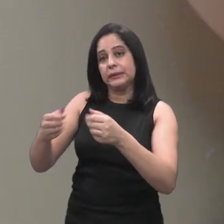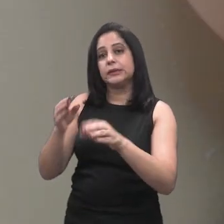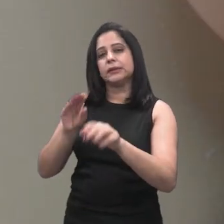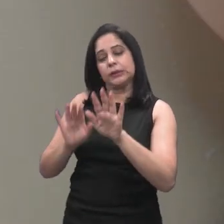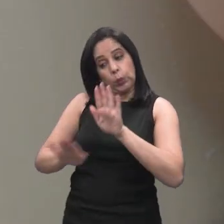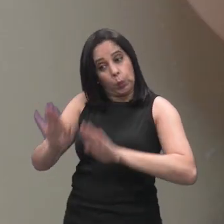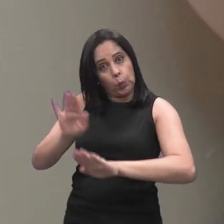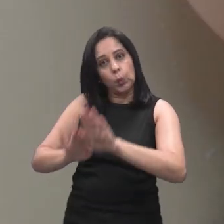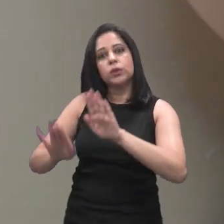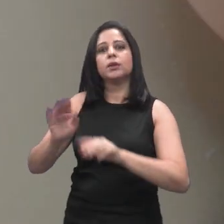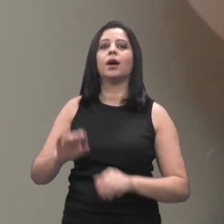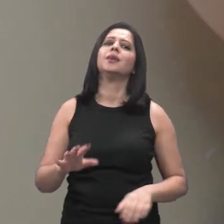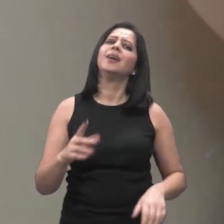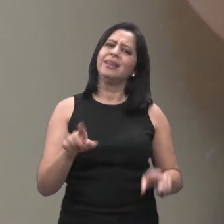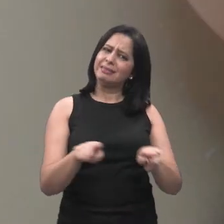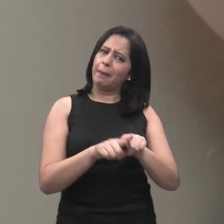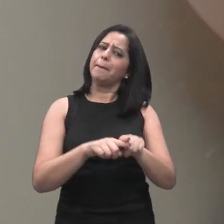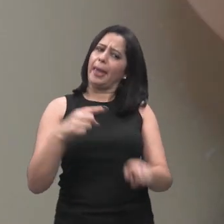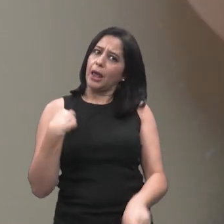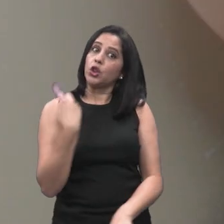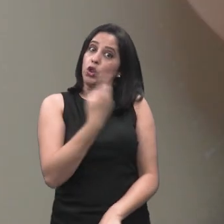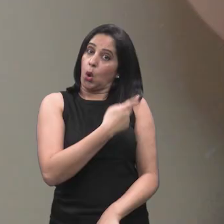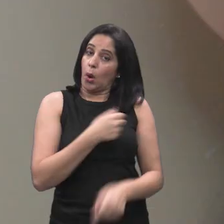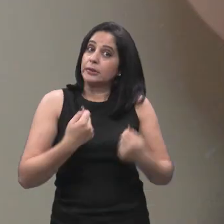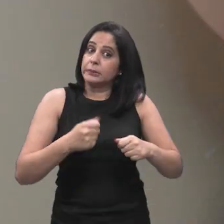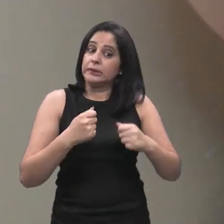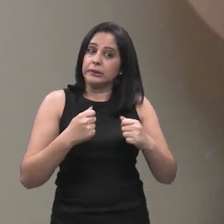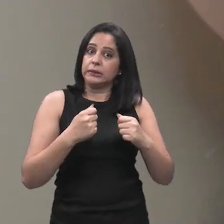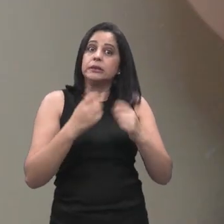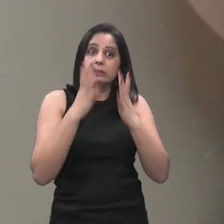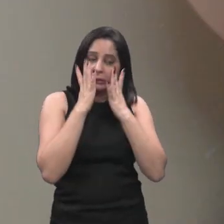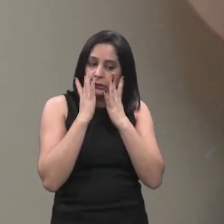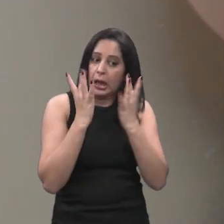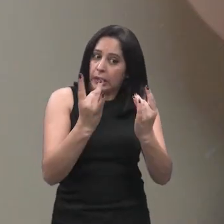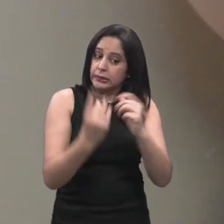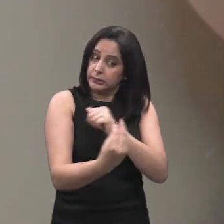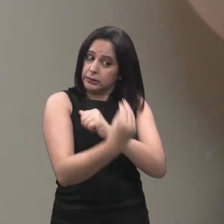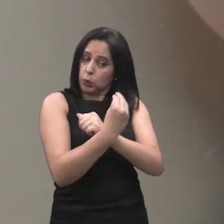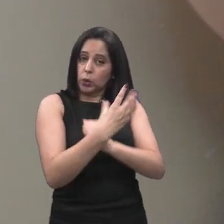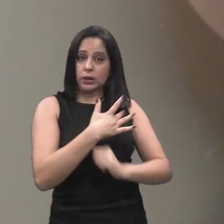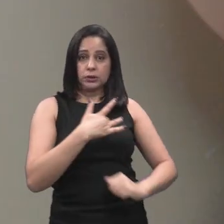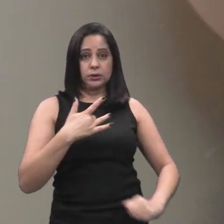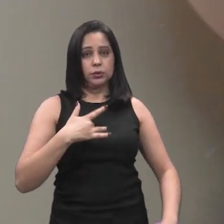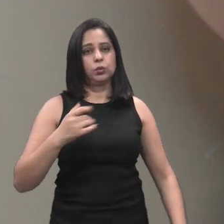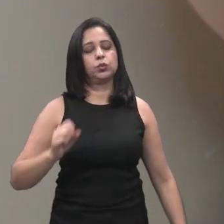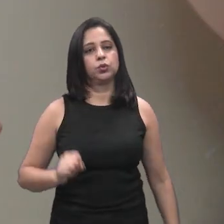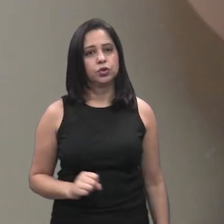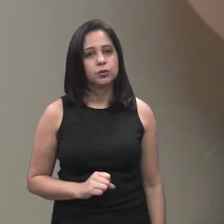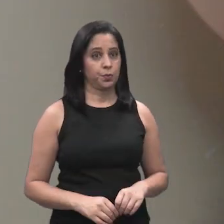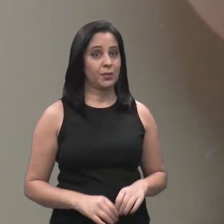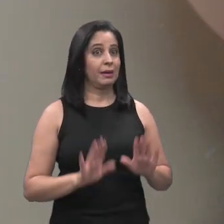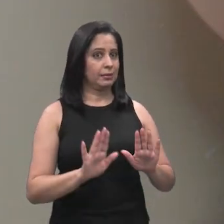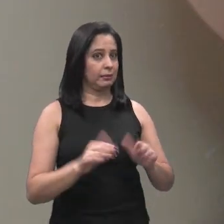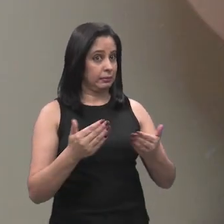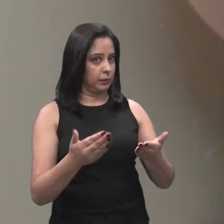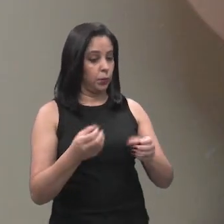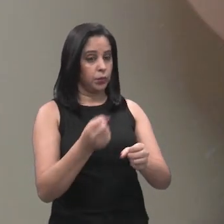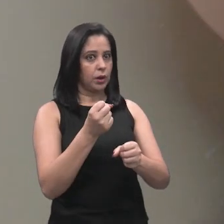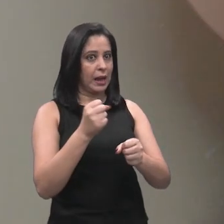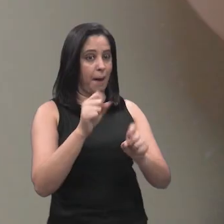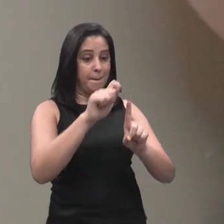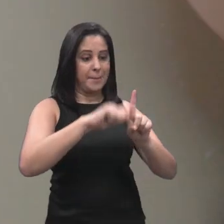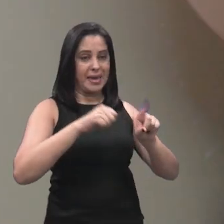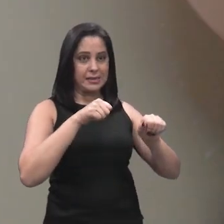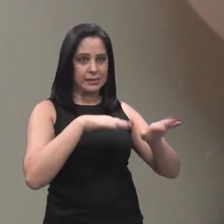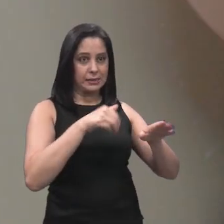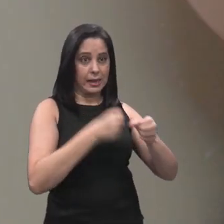Fernanda, ano passado, em setembro passado, durante o Congresso Europeu de Cardiologia, foi ali